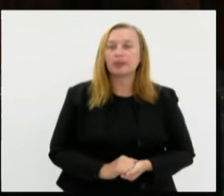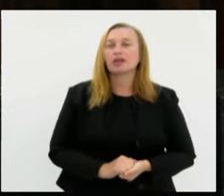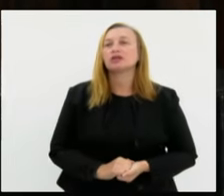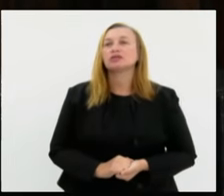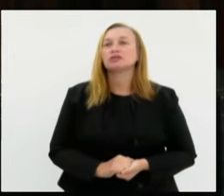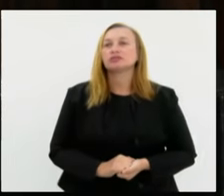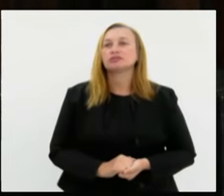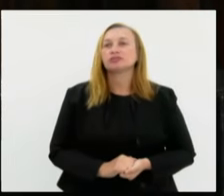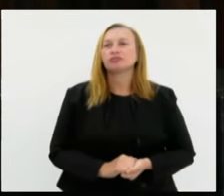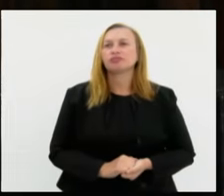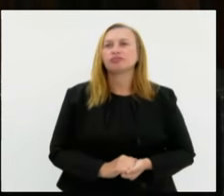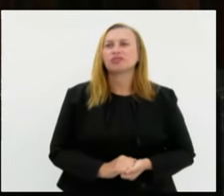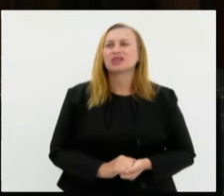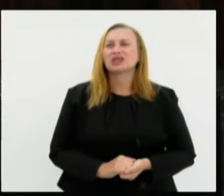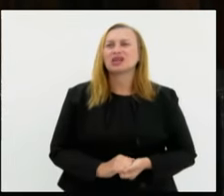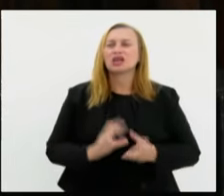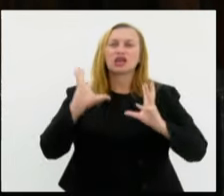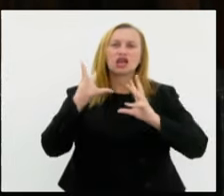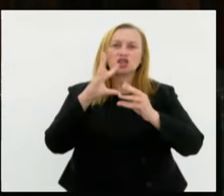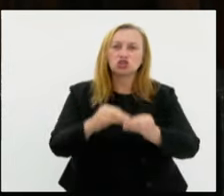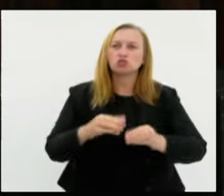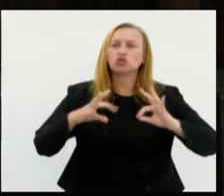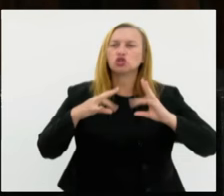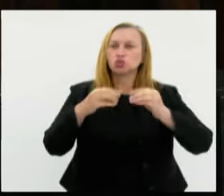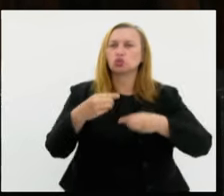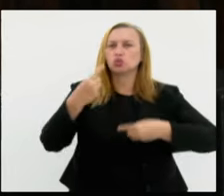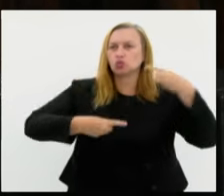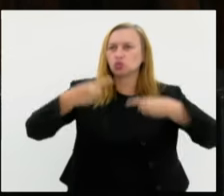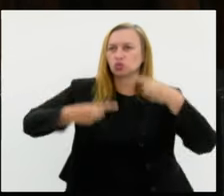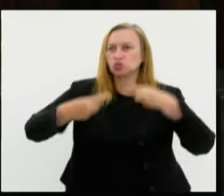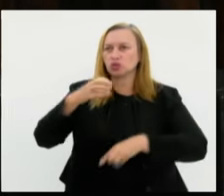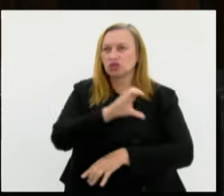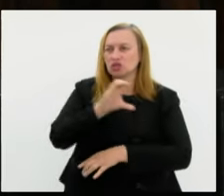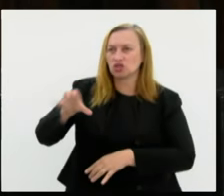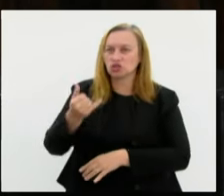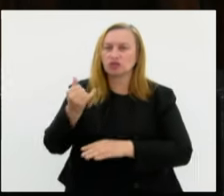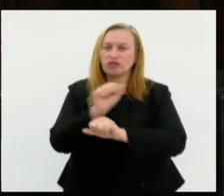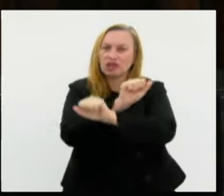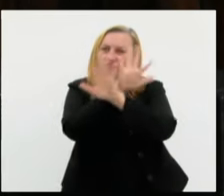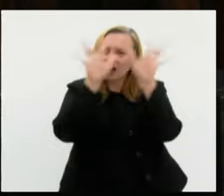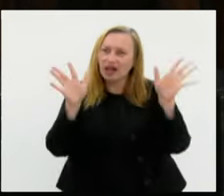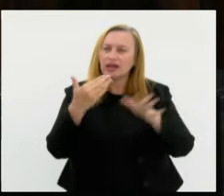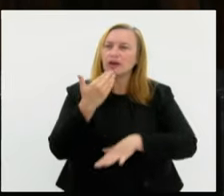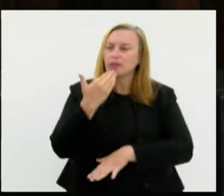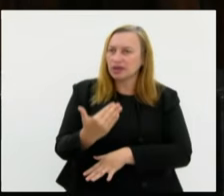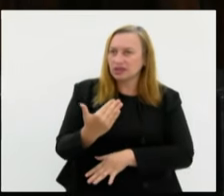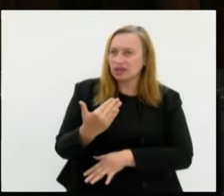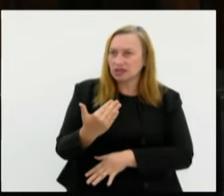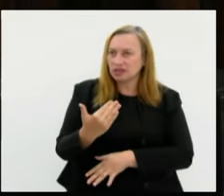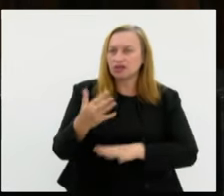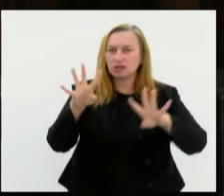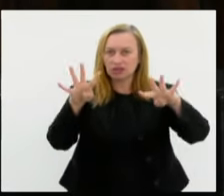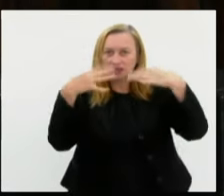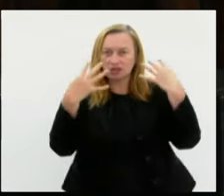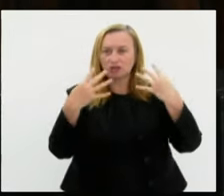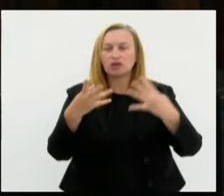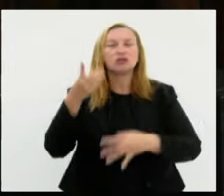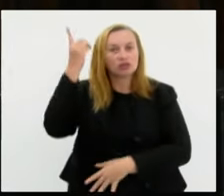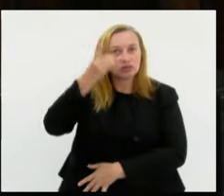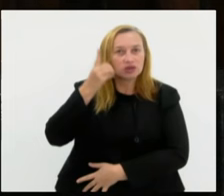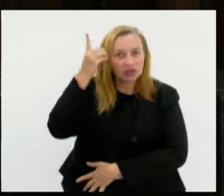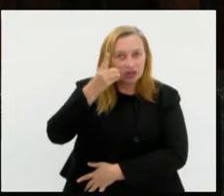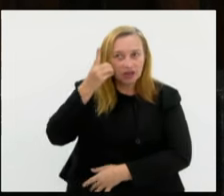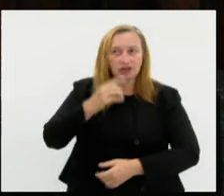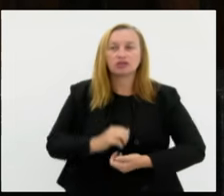dizer uma síntese do que foi discutido na CCJ, que fique claro aqui, mais uma vez pedindo a especial atenção dos deputados, para que